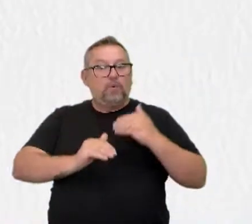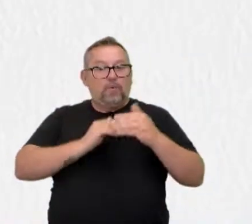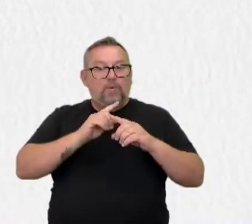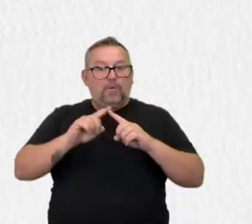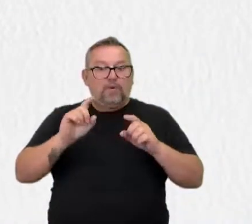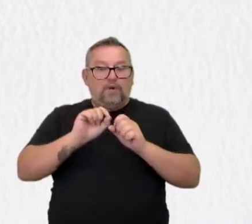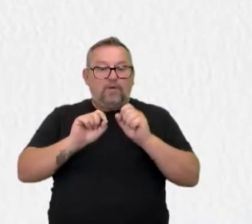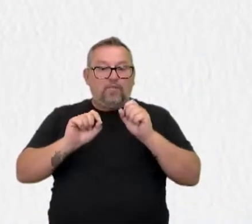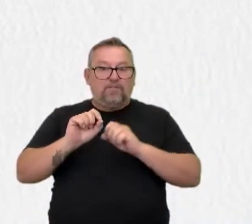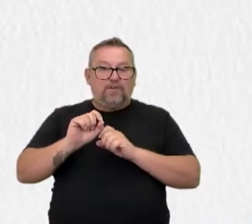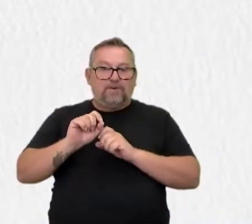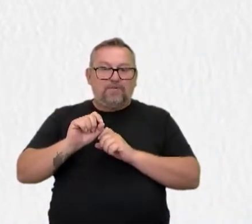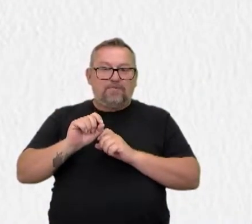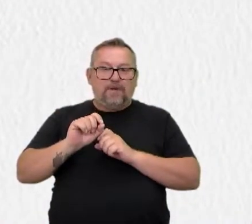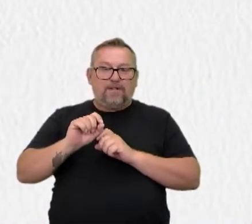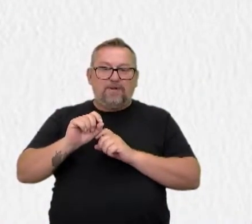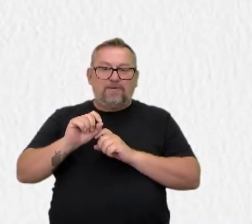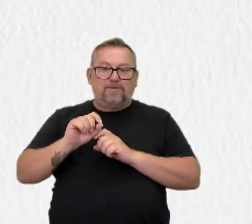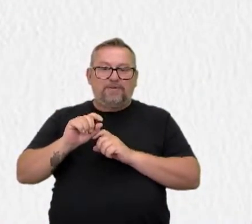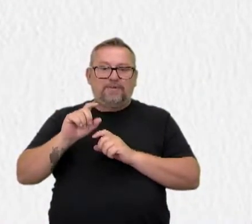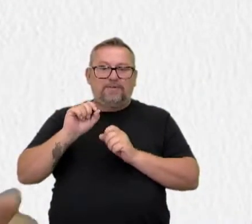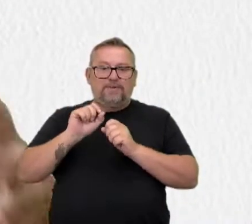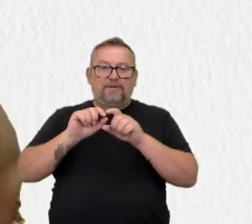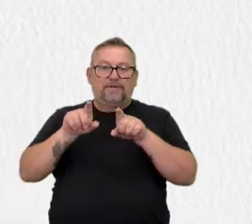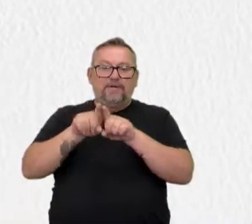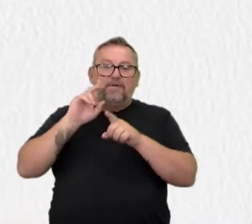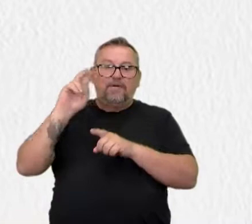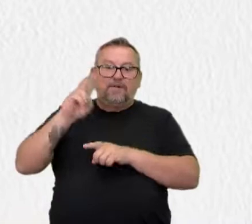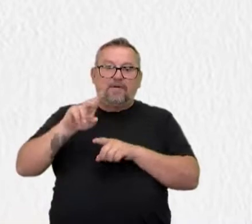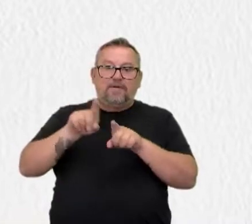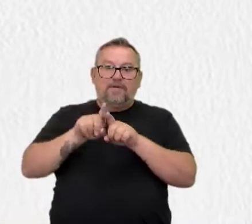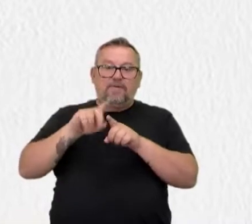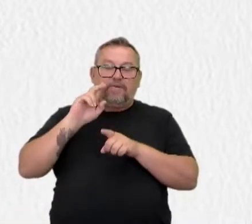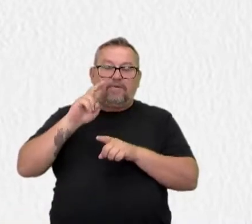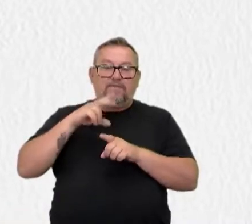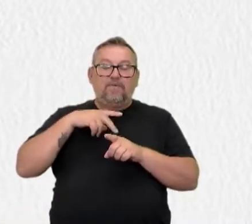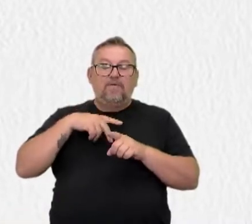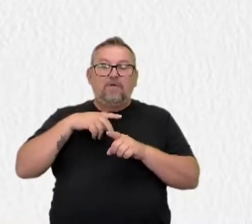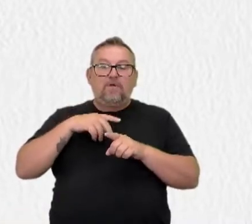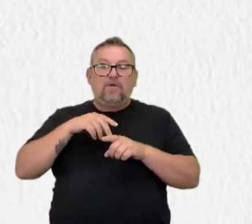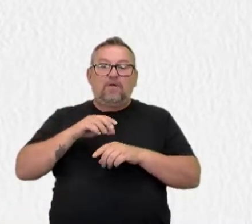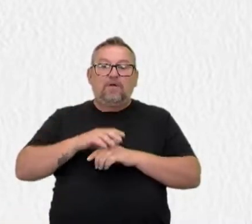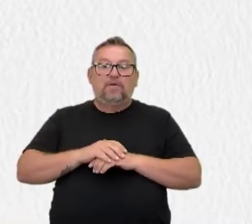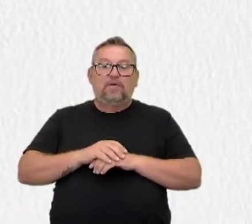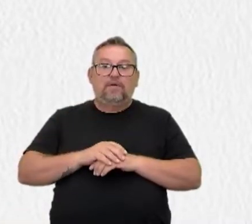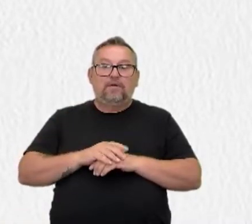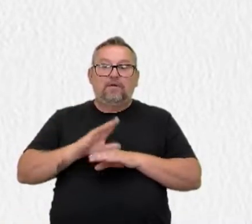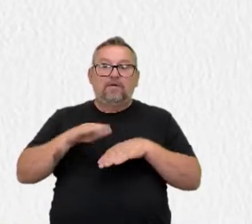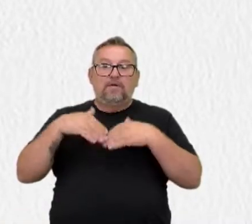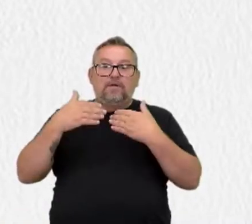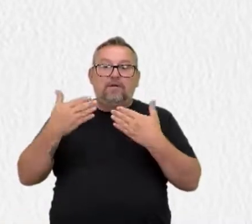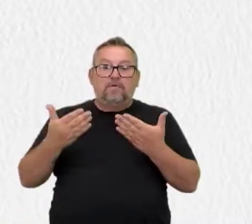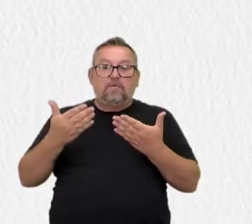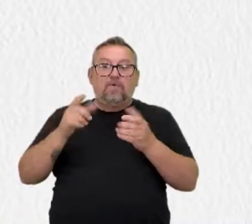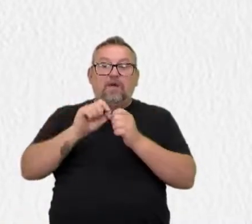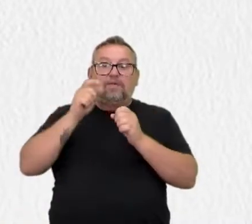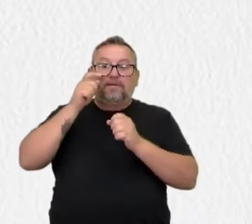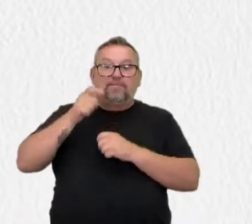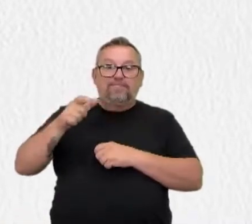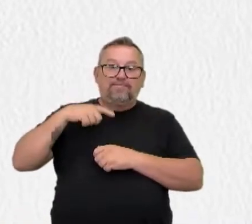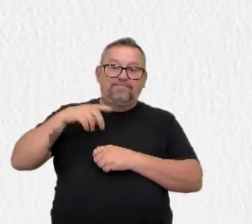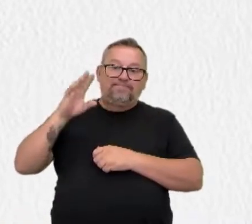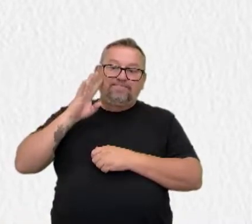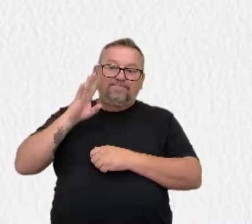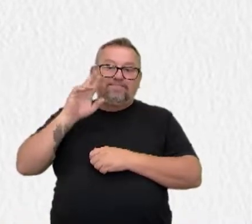como escolher uma imagem, até mesmo para que vocês tragam nesse momento de compartilhamento. Então, quais as imagens são interessantes? De que forma o meme